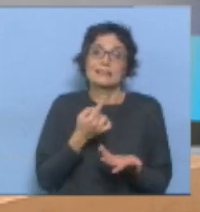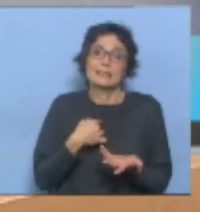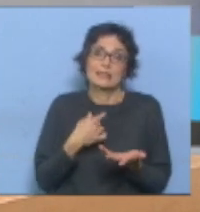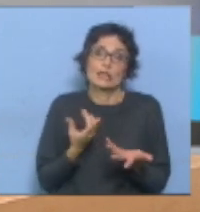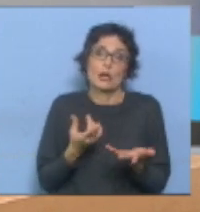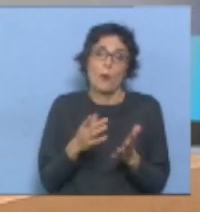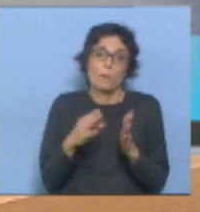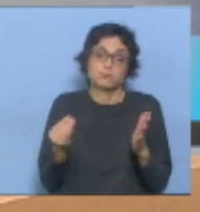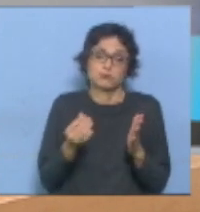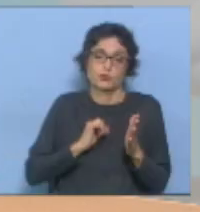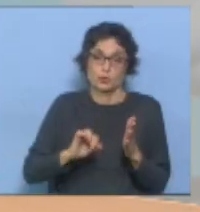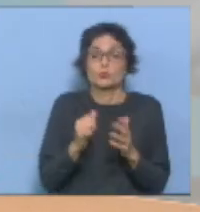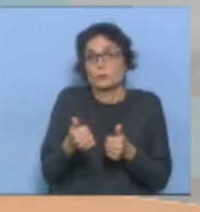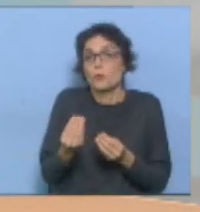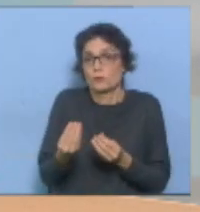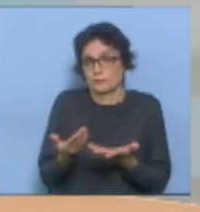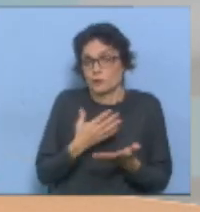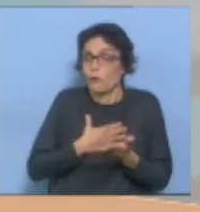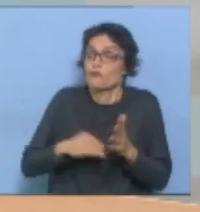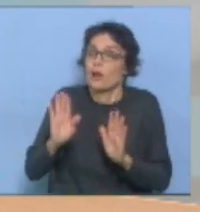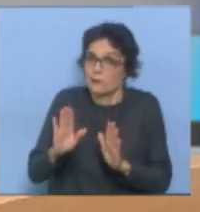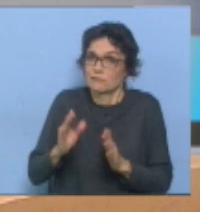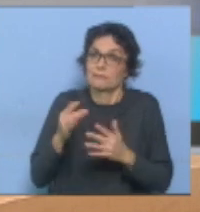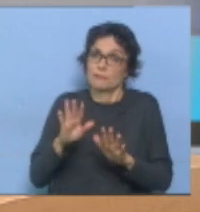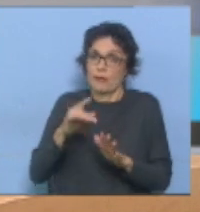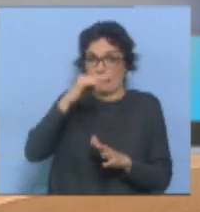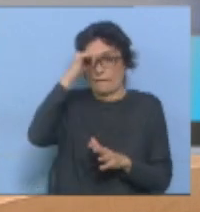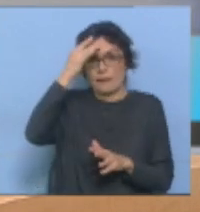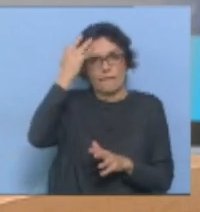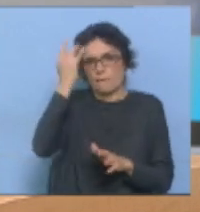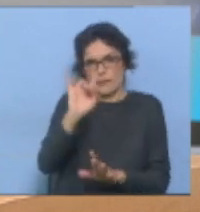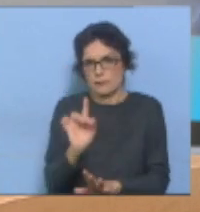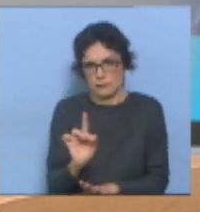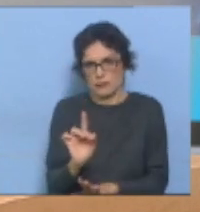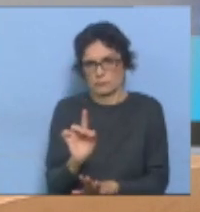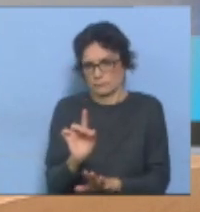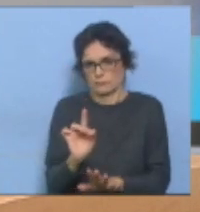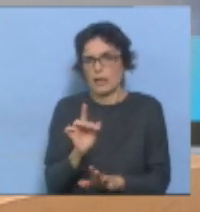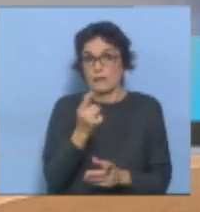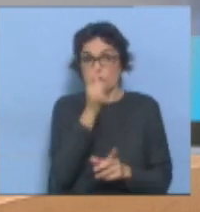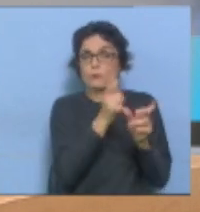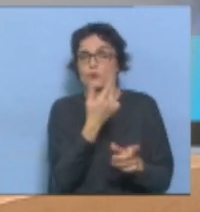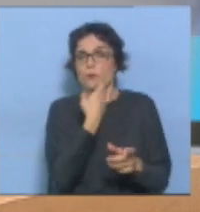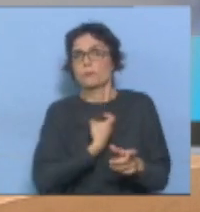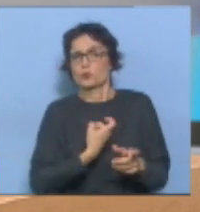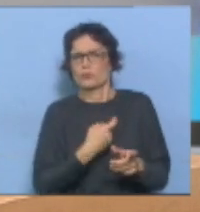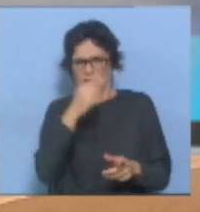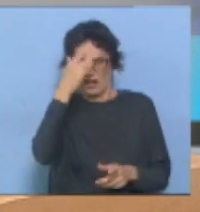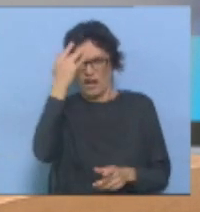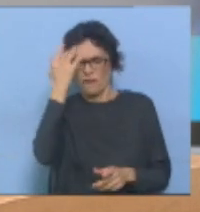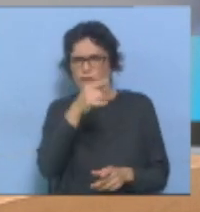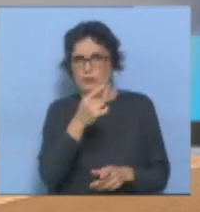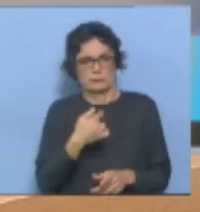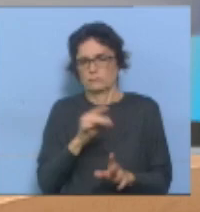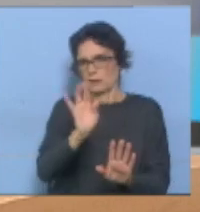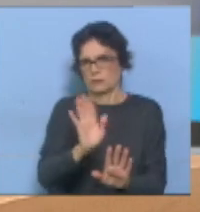esforçamos para isso. Portanto, espero que sim. Sim. Não é fácil. Muitas pessoas perguntam se é fácil. Fácil não é. Não é fácil. É uma situação